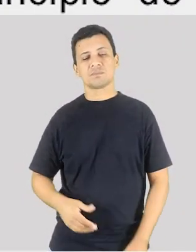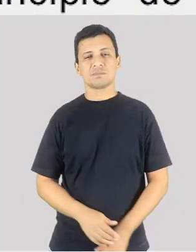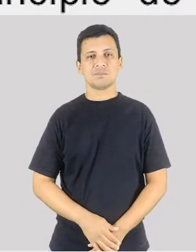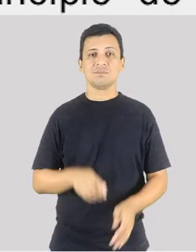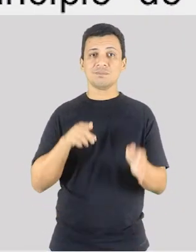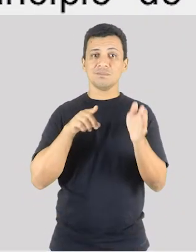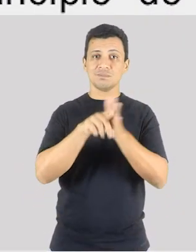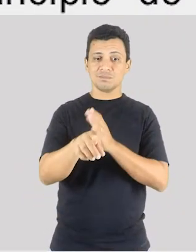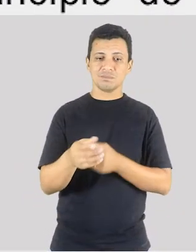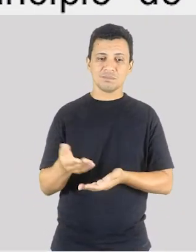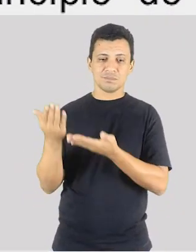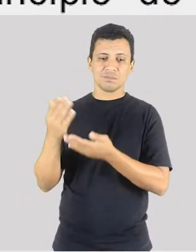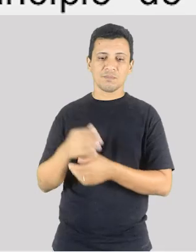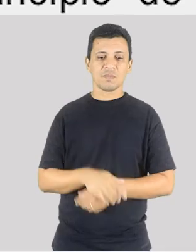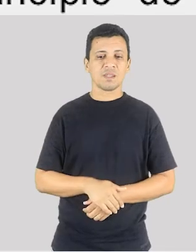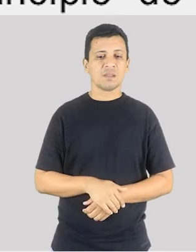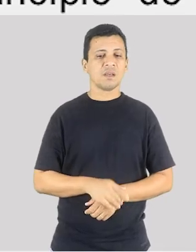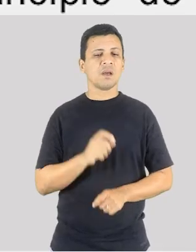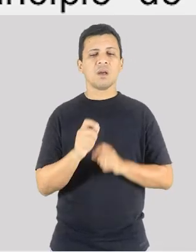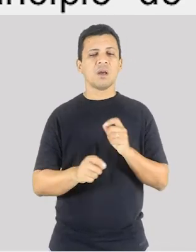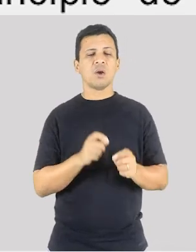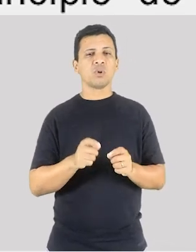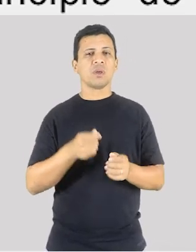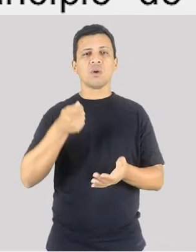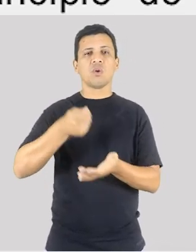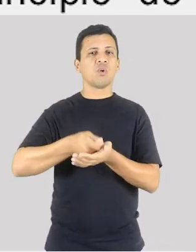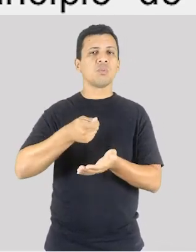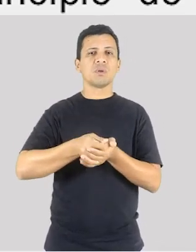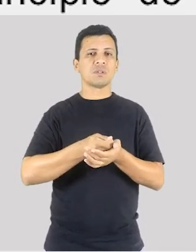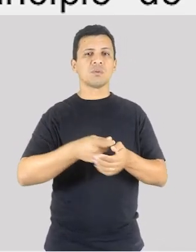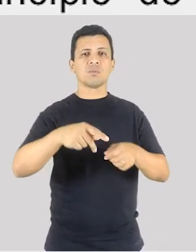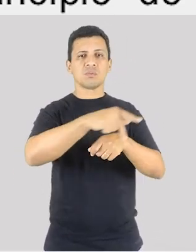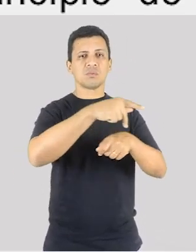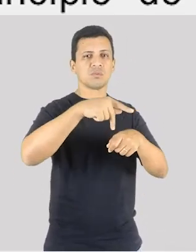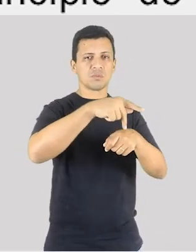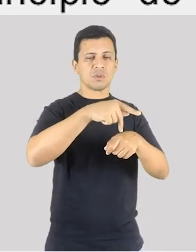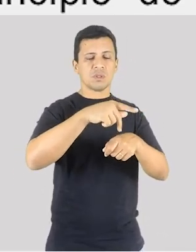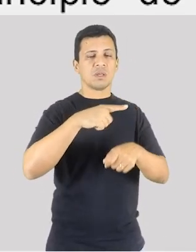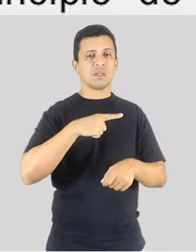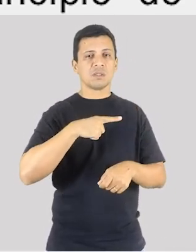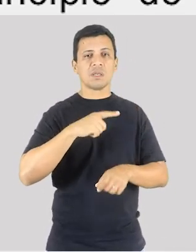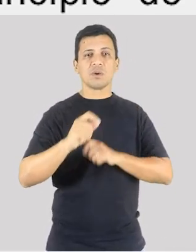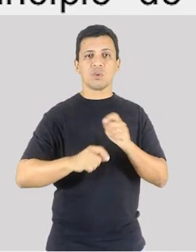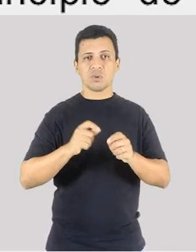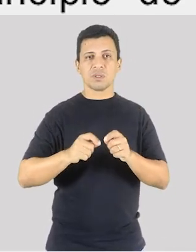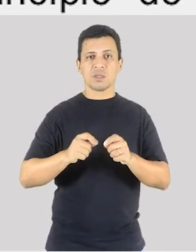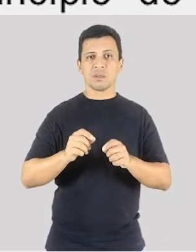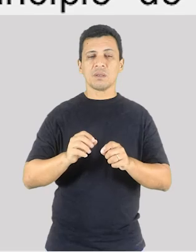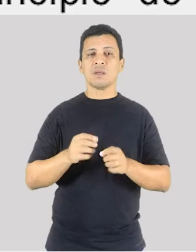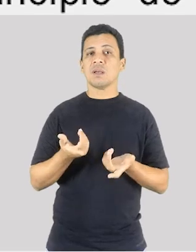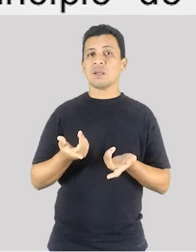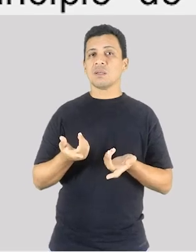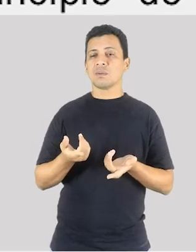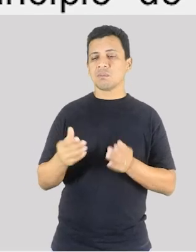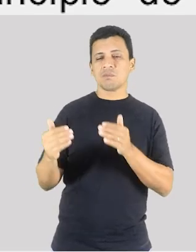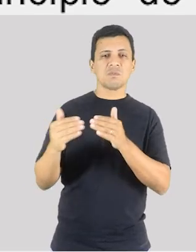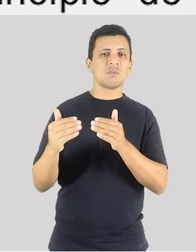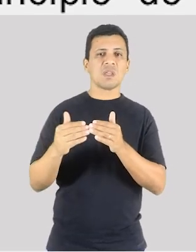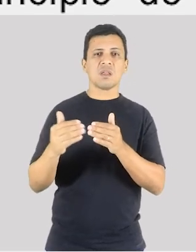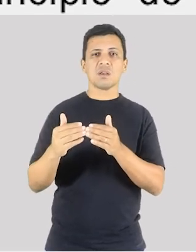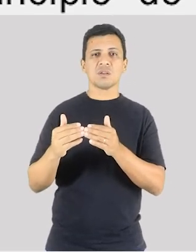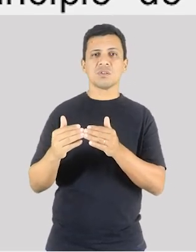lei e edital quais são as regras para cada concurso público em cada uma das leis orgânicas que guiam as carreiras